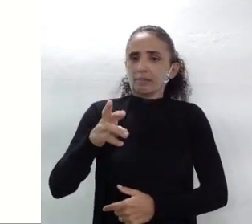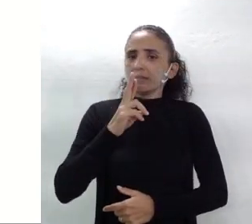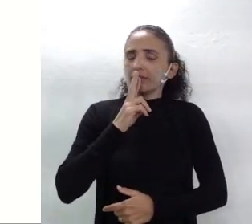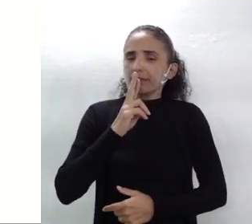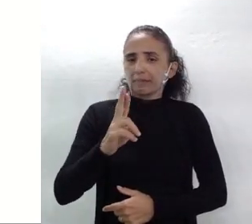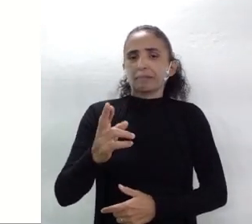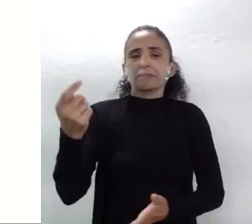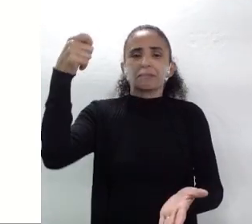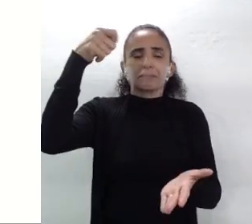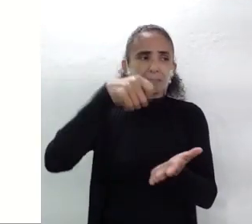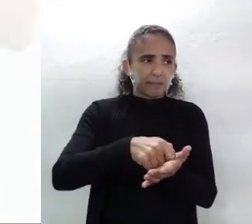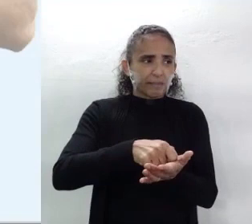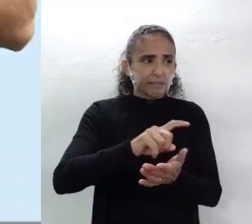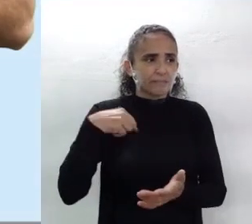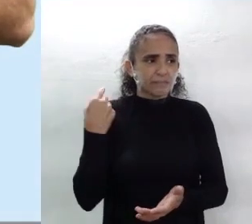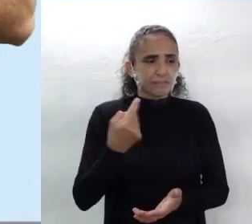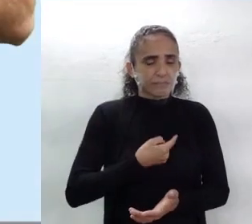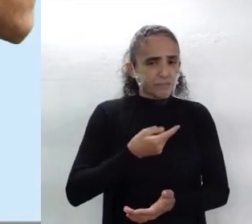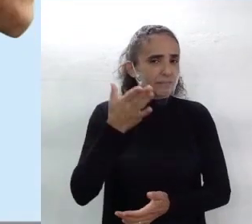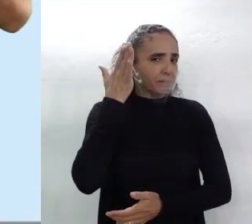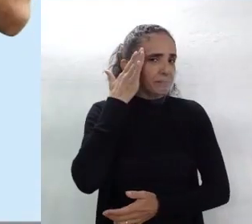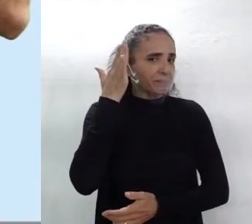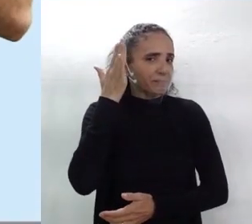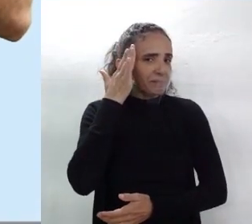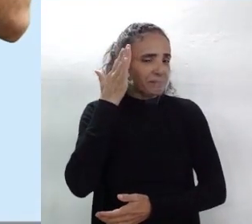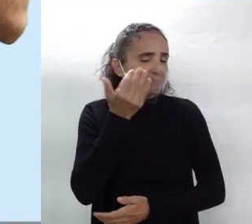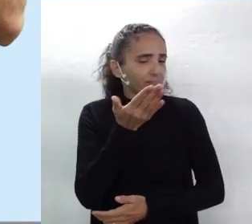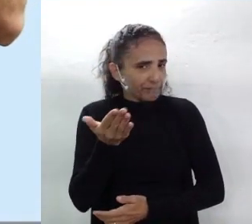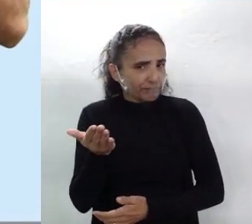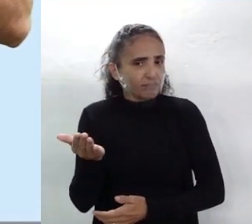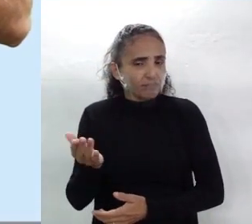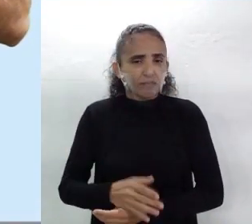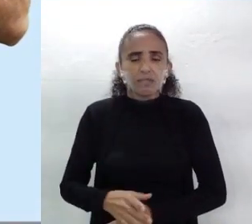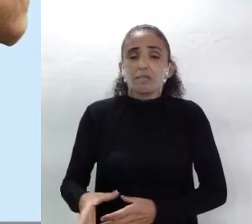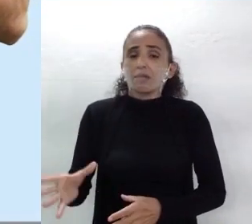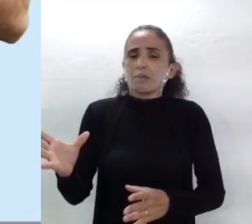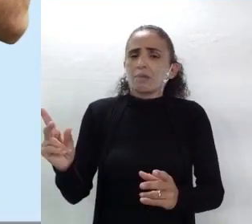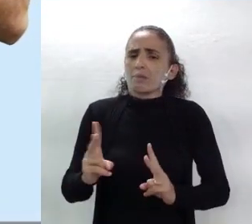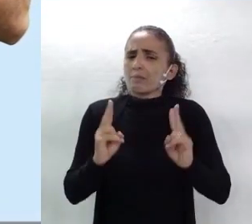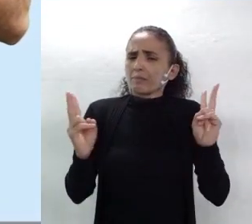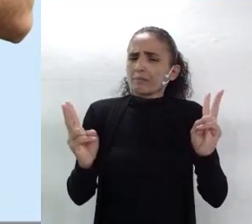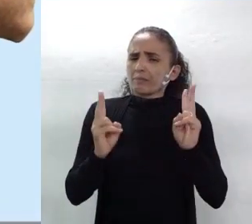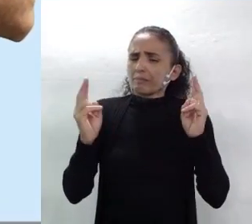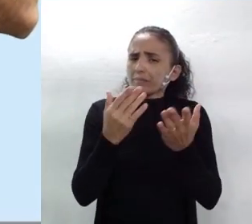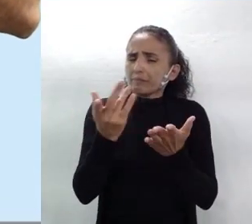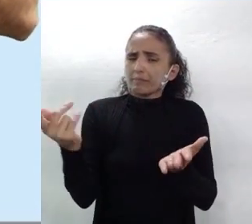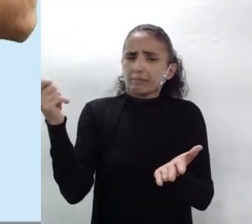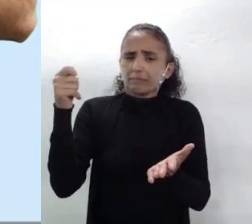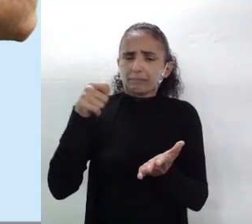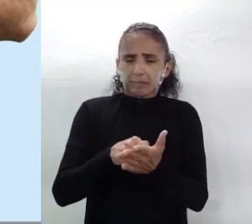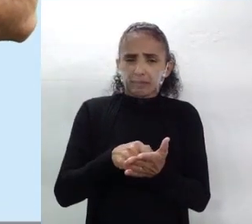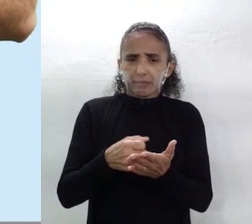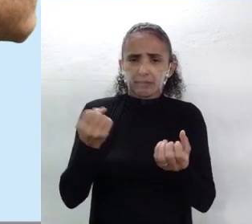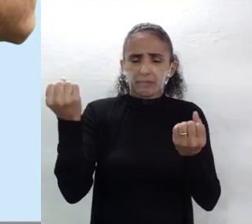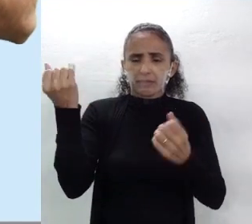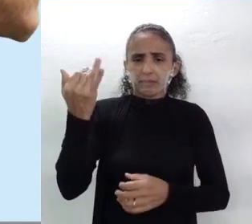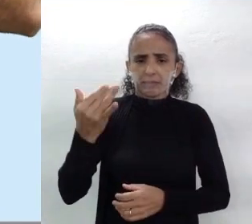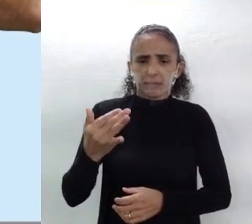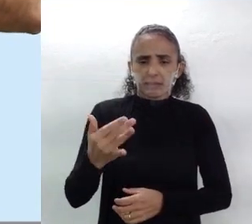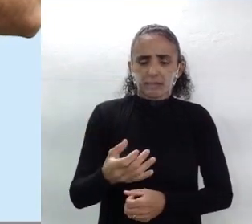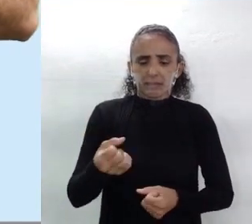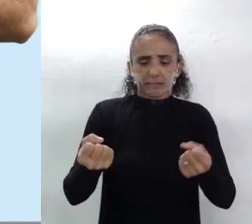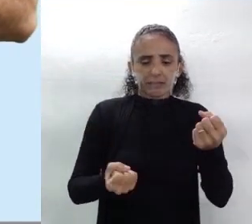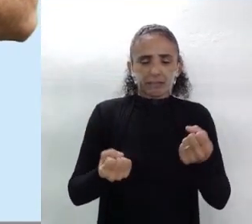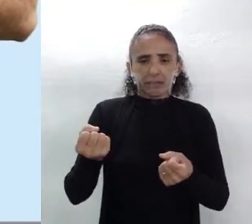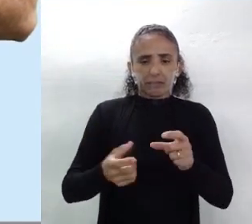que a gente encontrou o valor de R$15. Isso quer dizer que a quantidade de quilômetro rodado